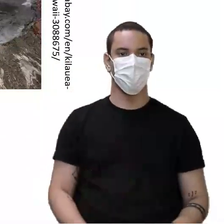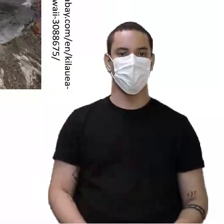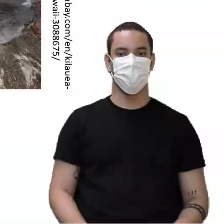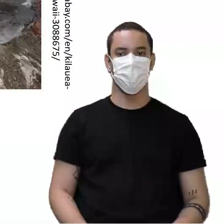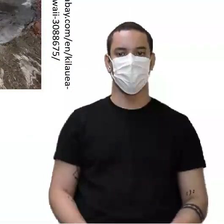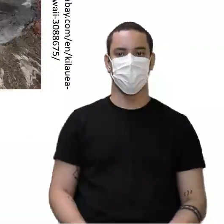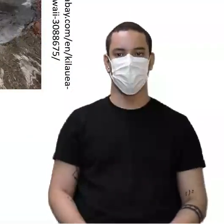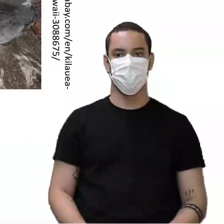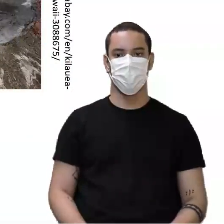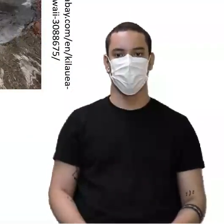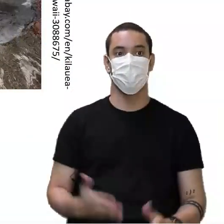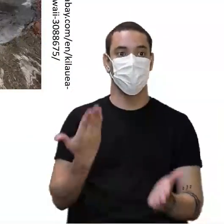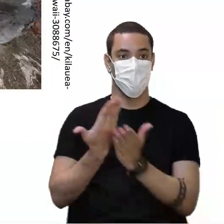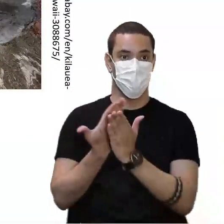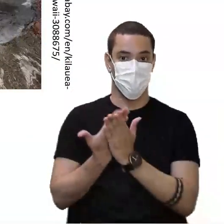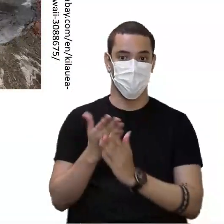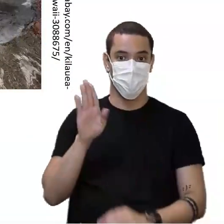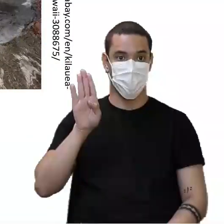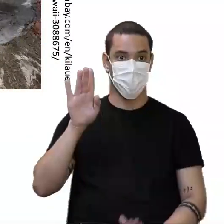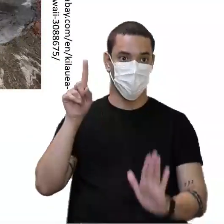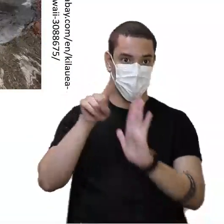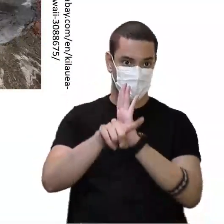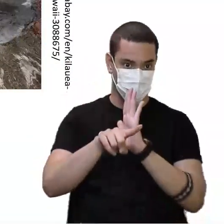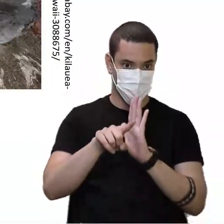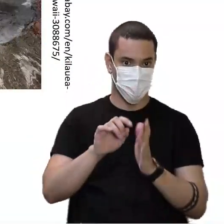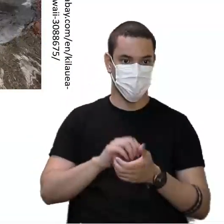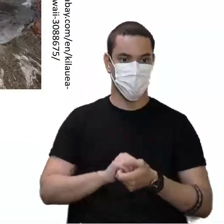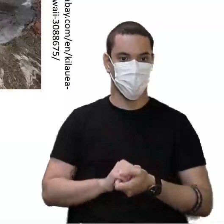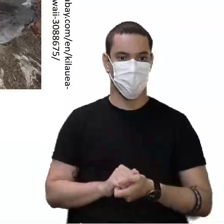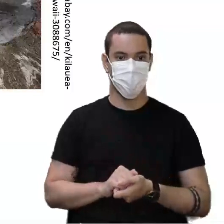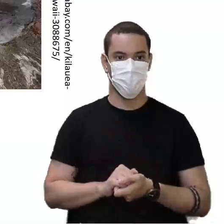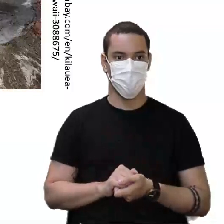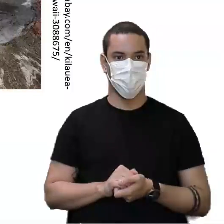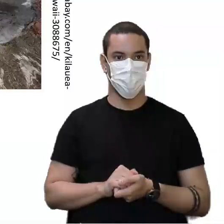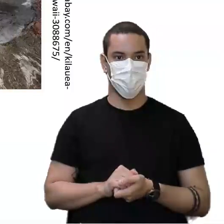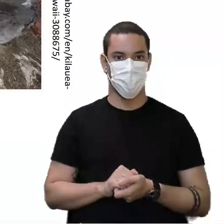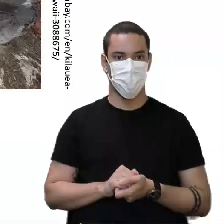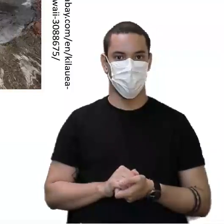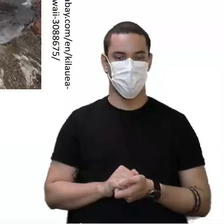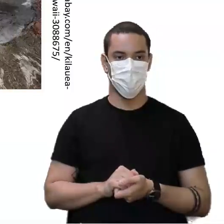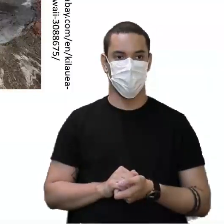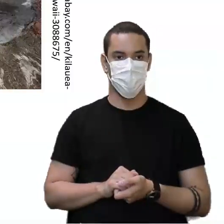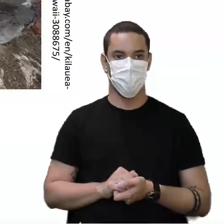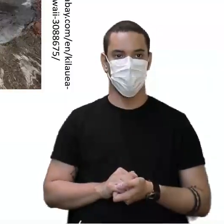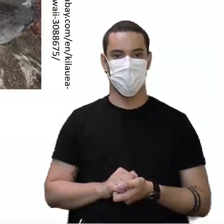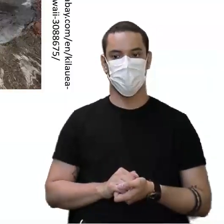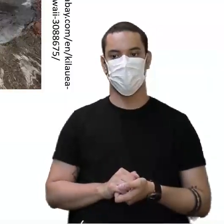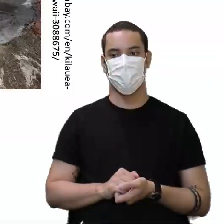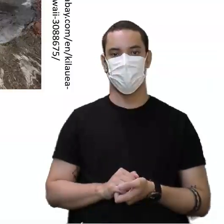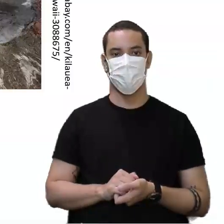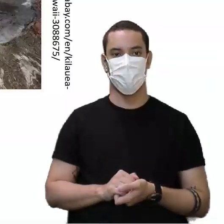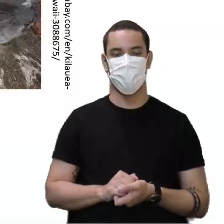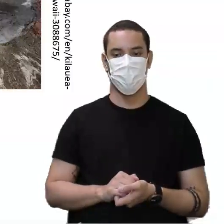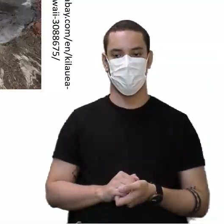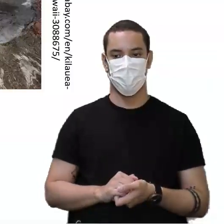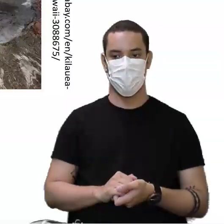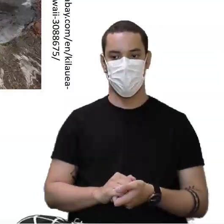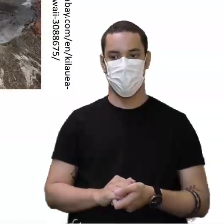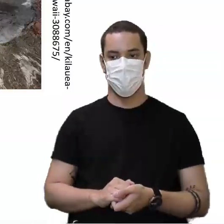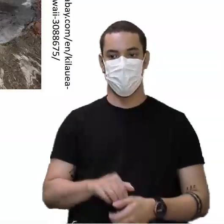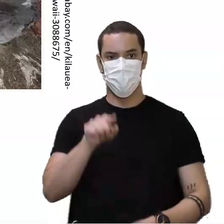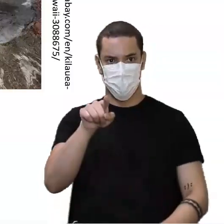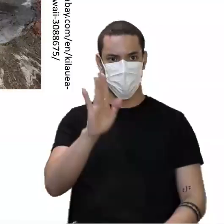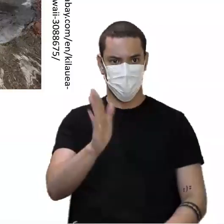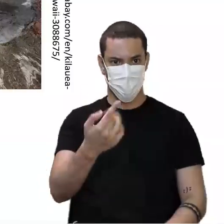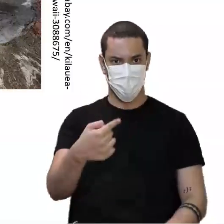em seguida o student B asks, pergunta, have you ever been to the bottom of the ocean? Você